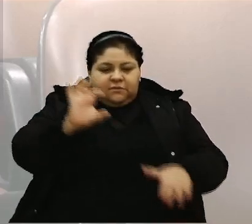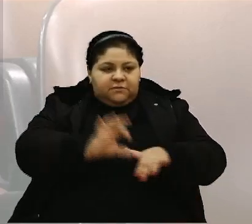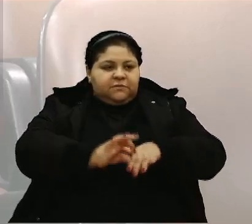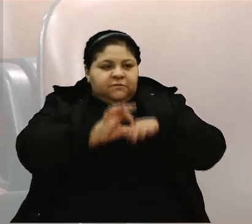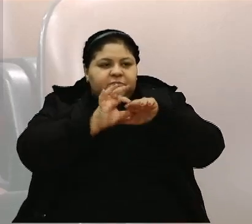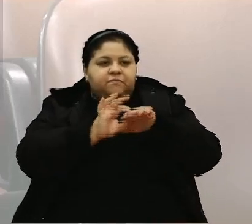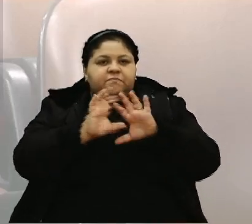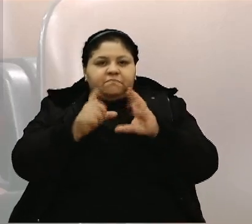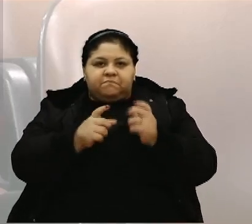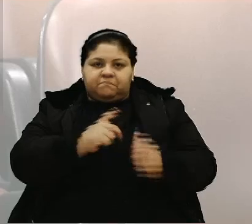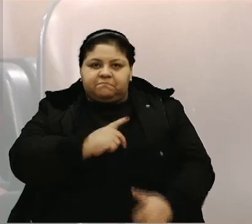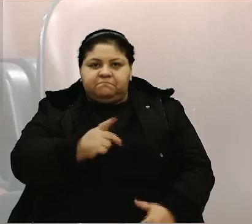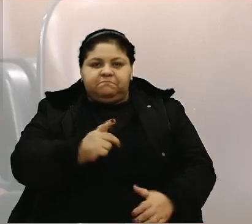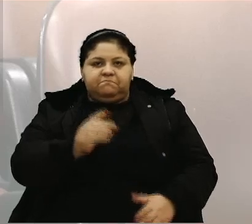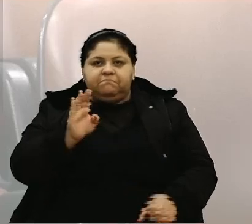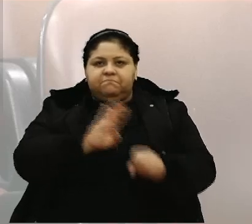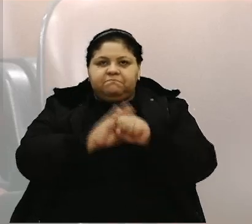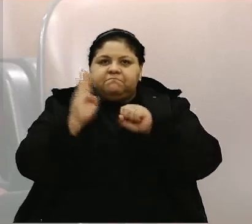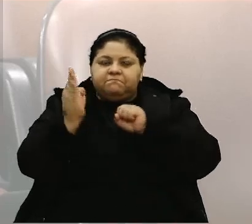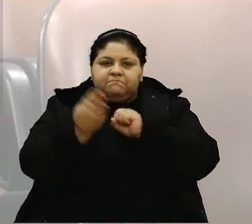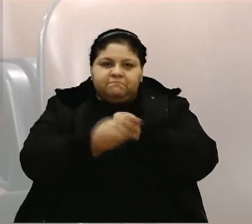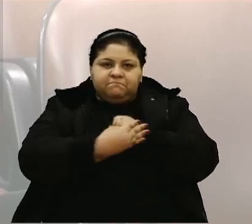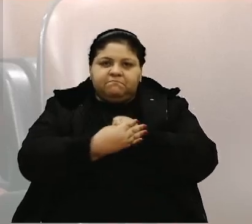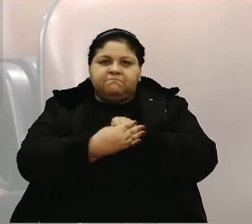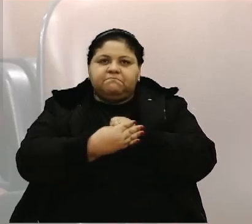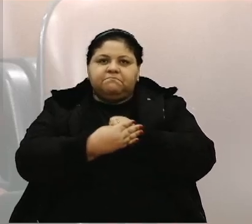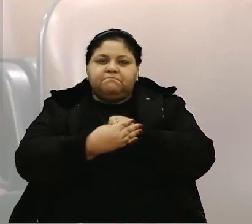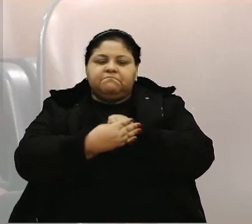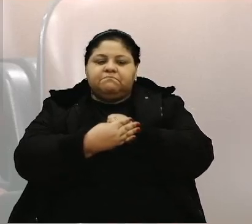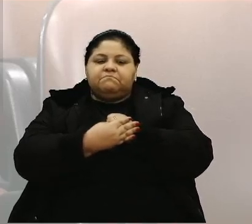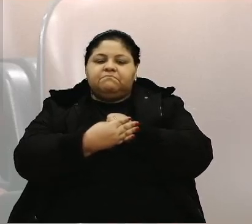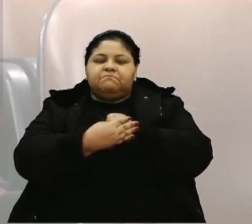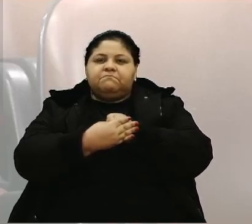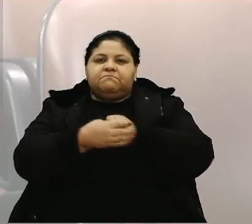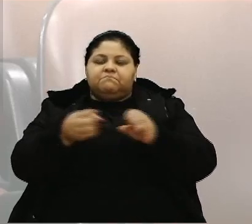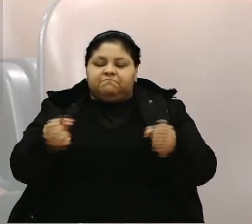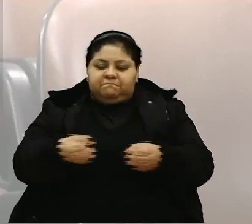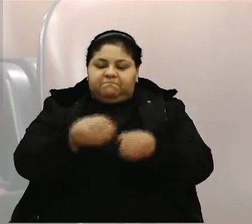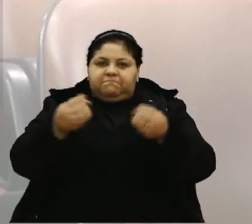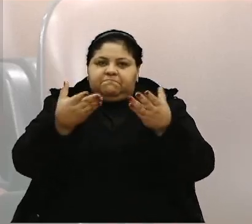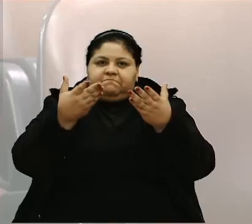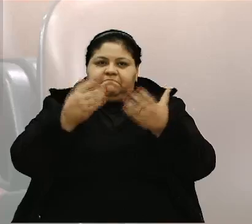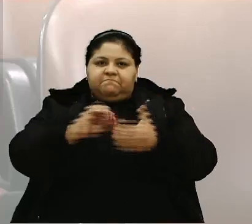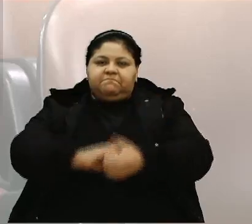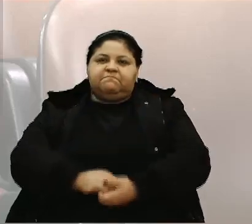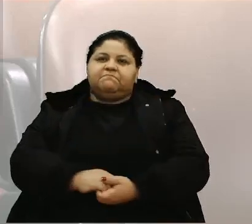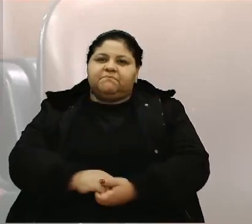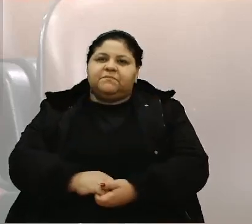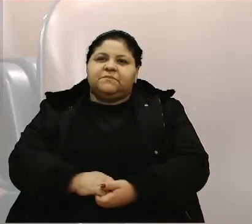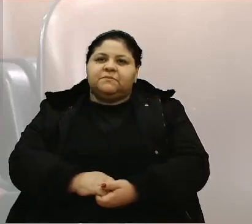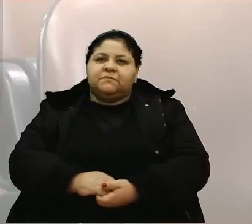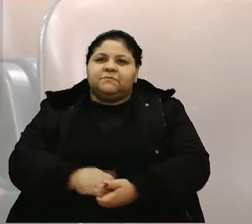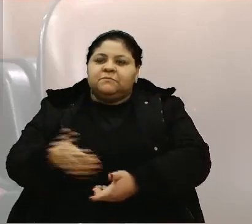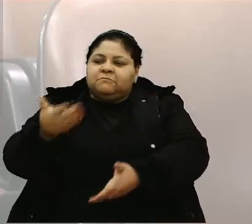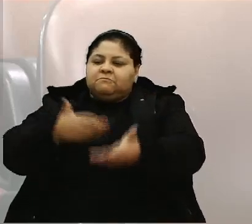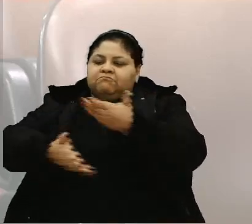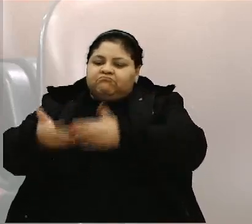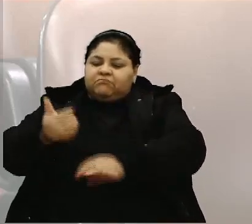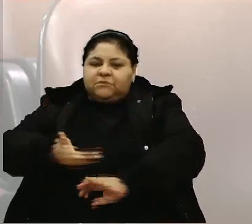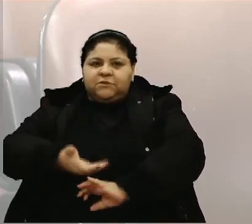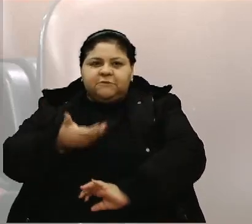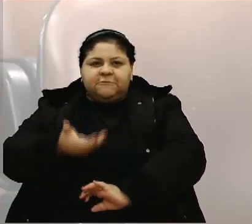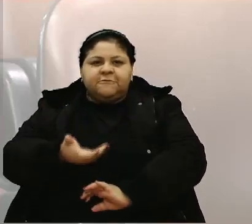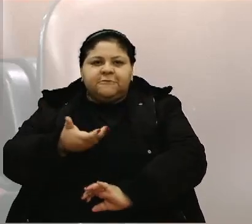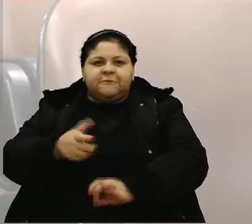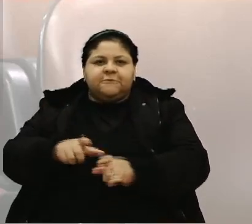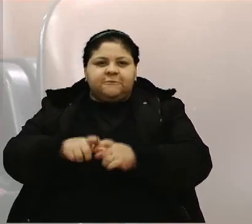todos os presidentes de bairro, liderança, colaboram nessa festa, e é o tal de multirão de Natal. É um